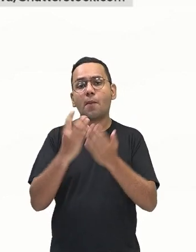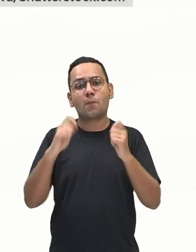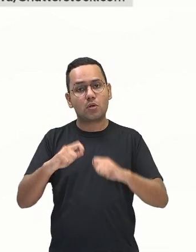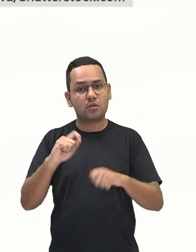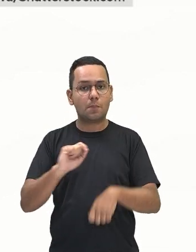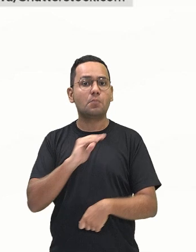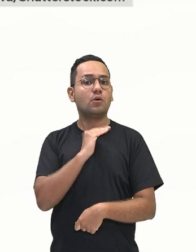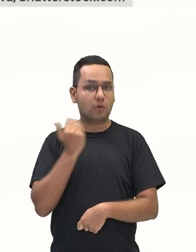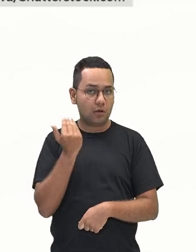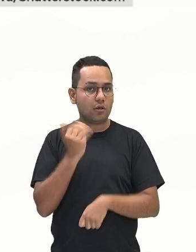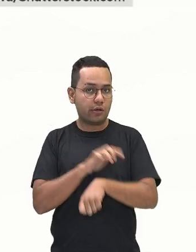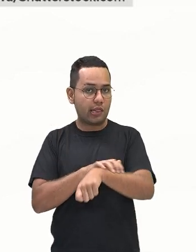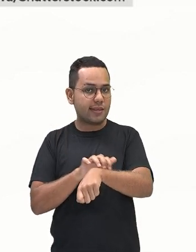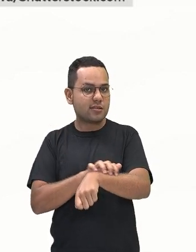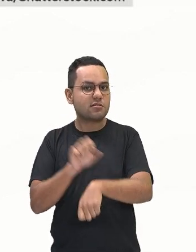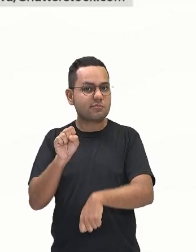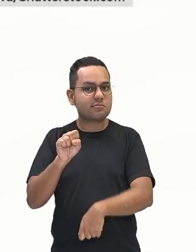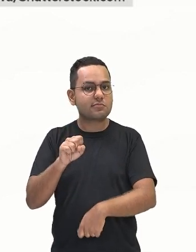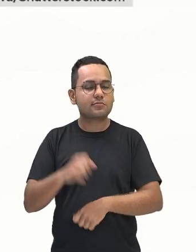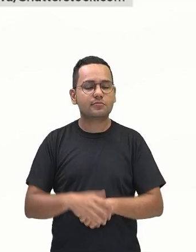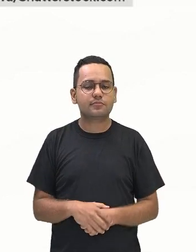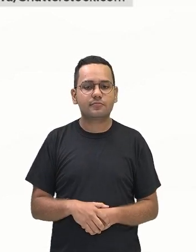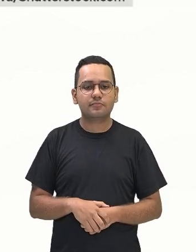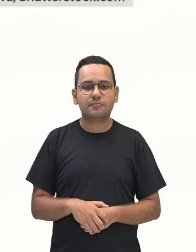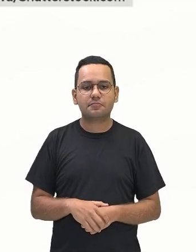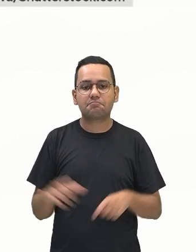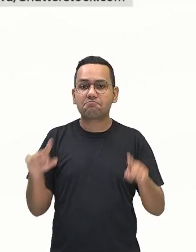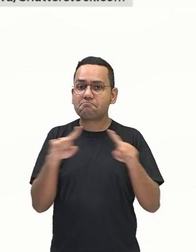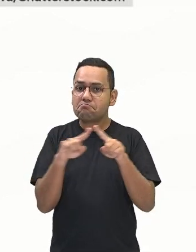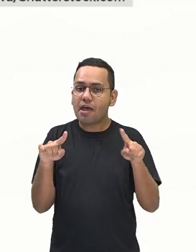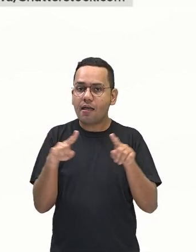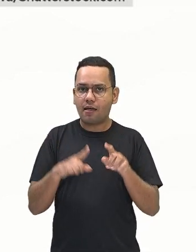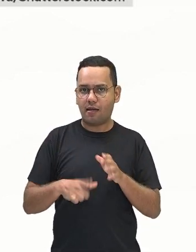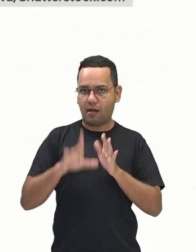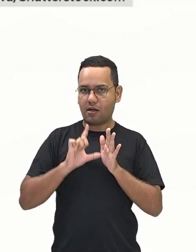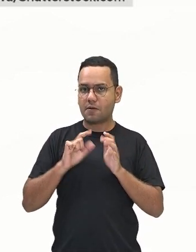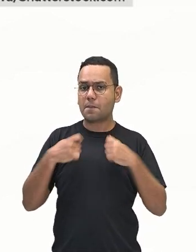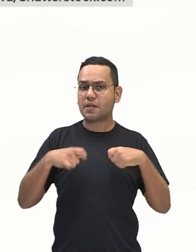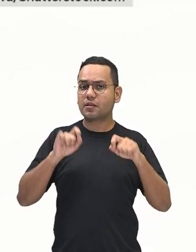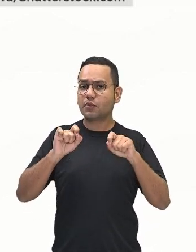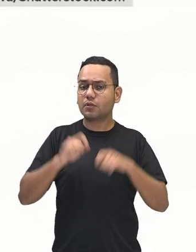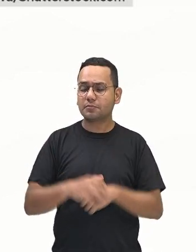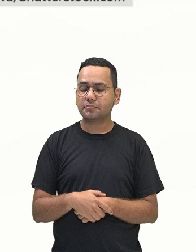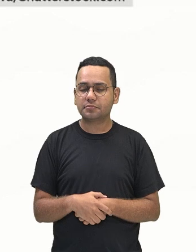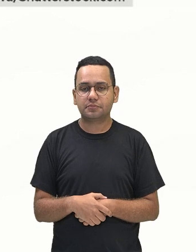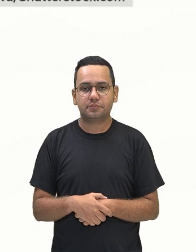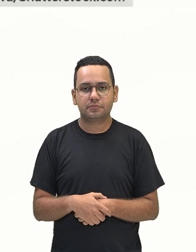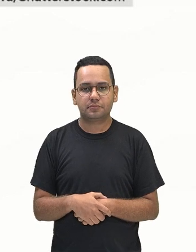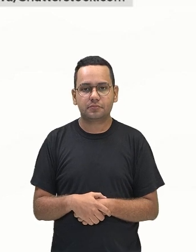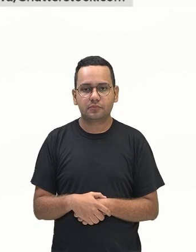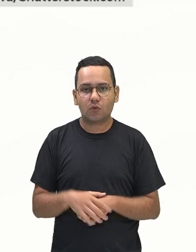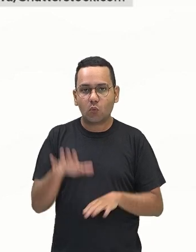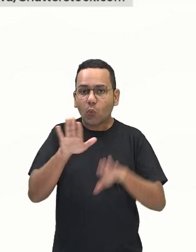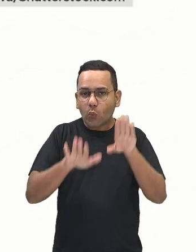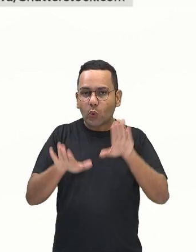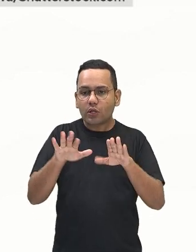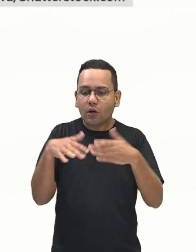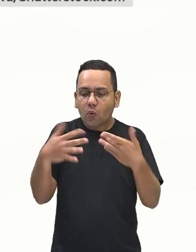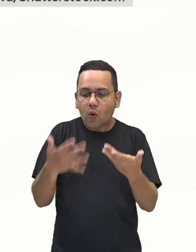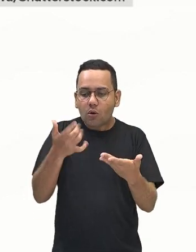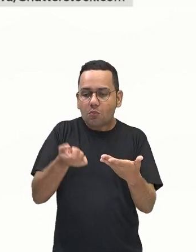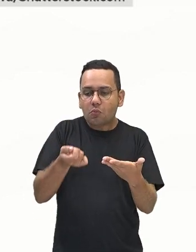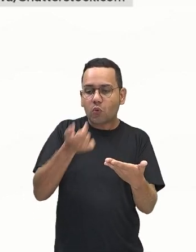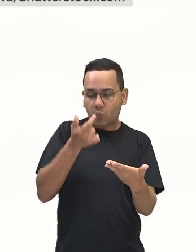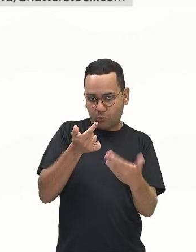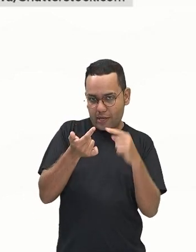seja, você precisa ter o cuidado de que esse medicamento tenha uma